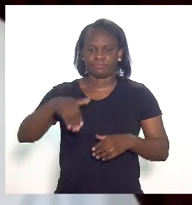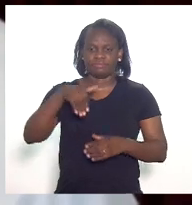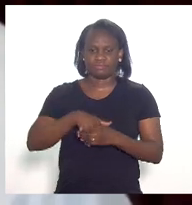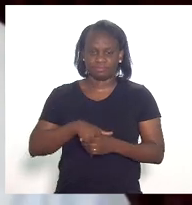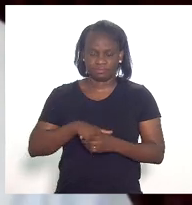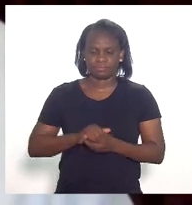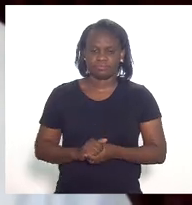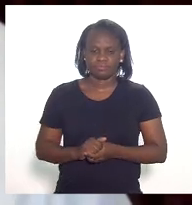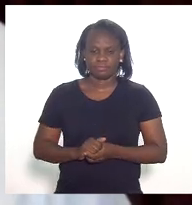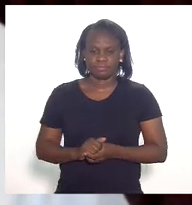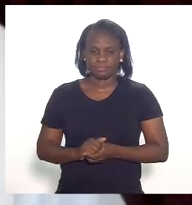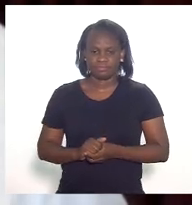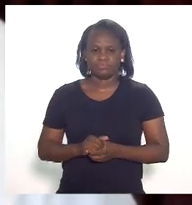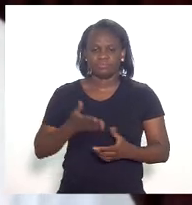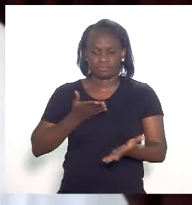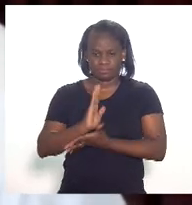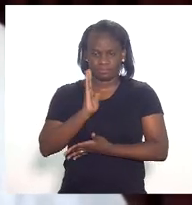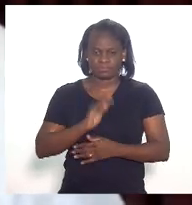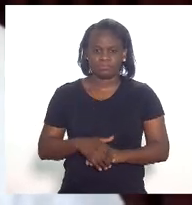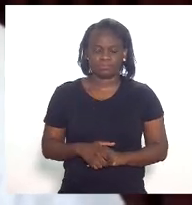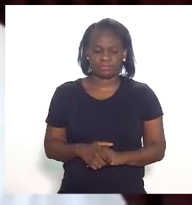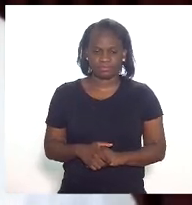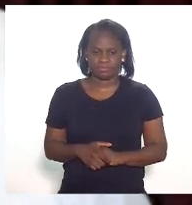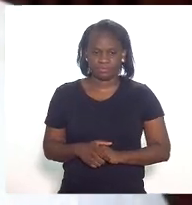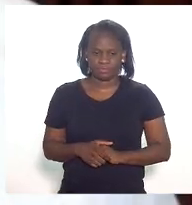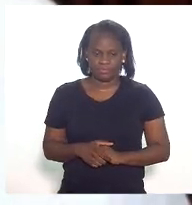votação, aprovado.